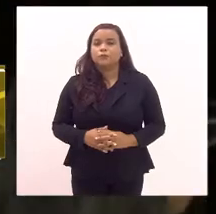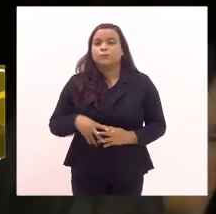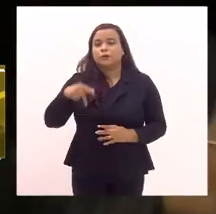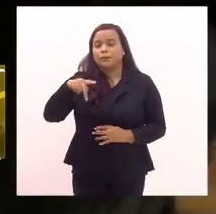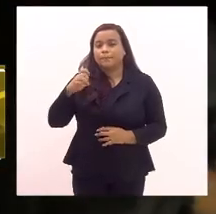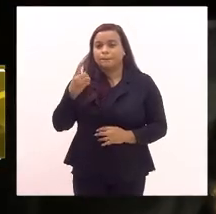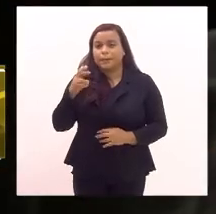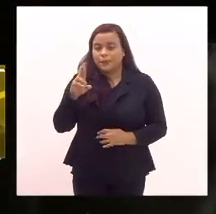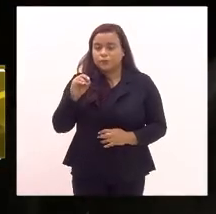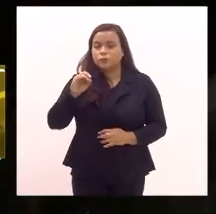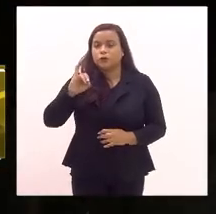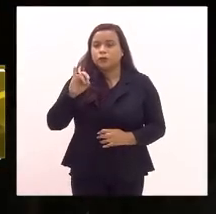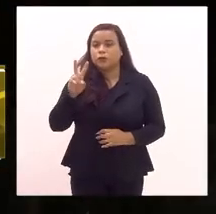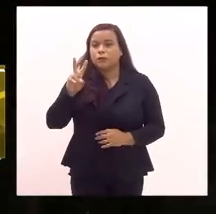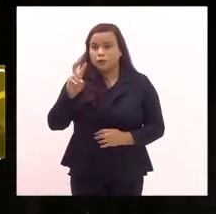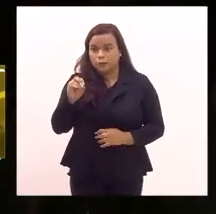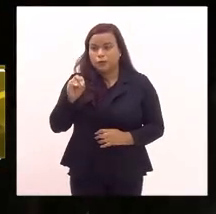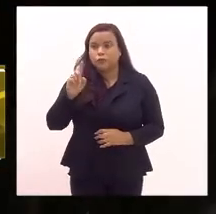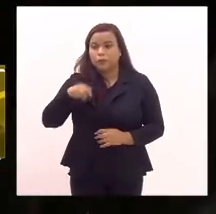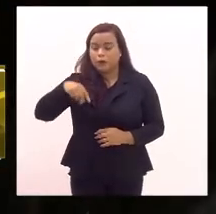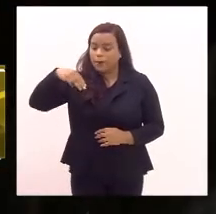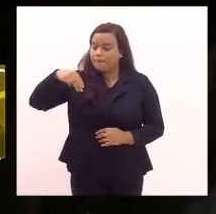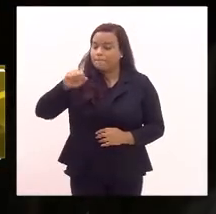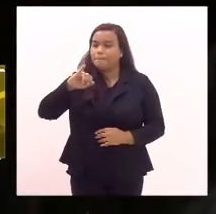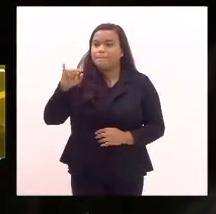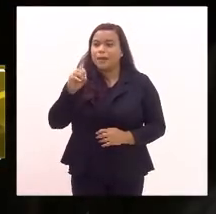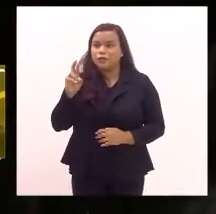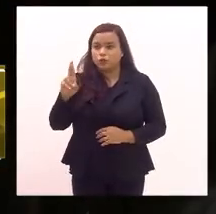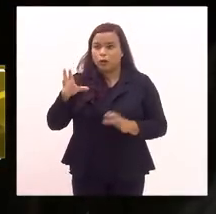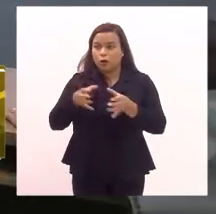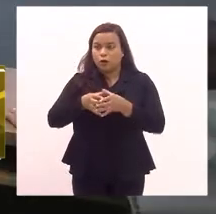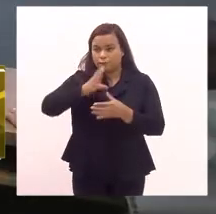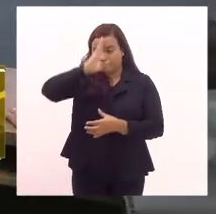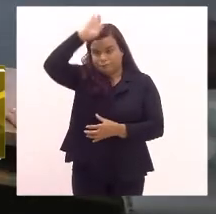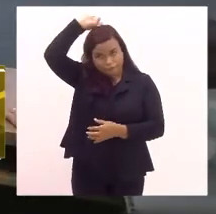Pedro Ivo, major do Corpo de Bombeiros.